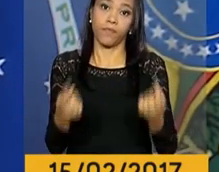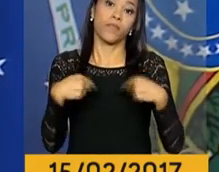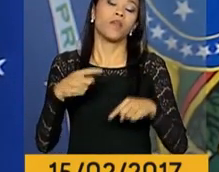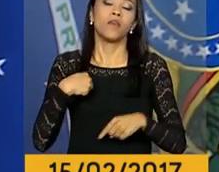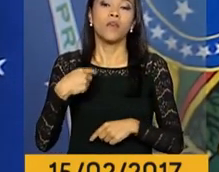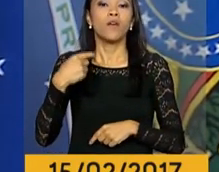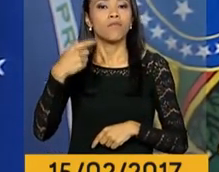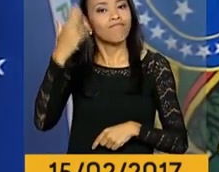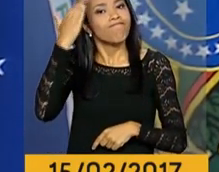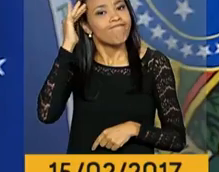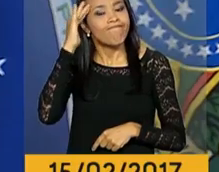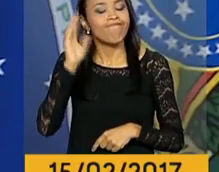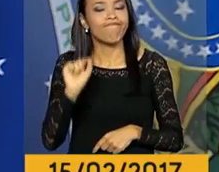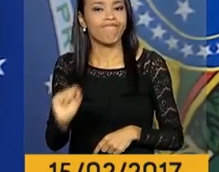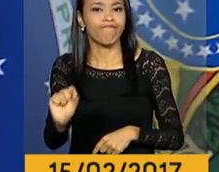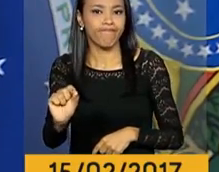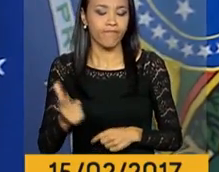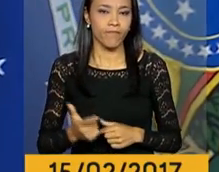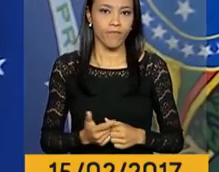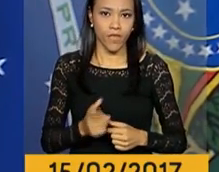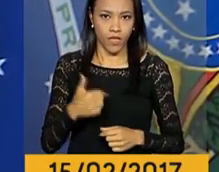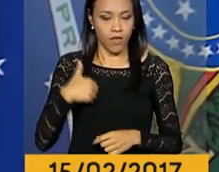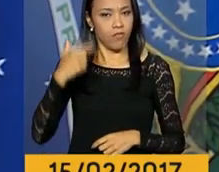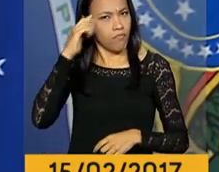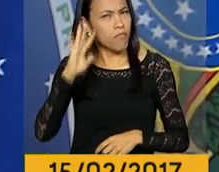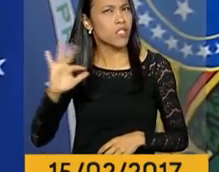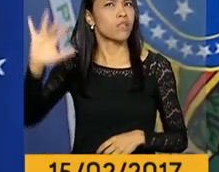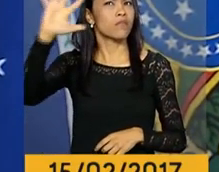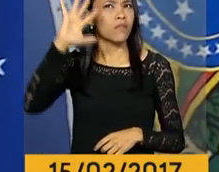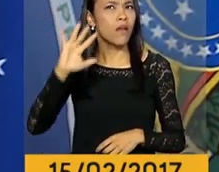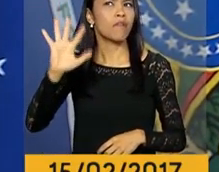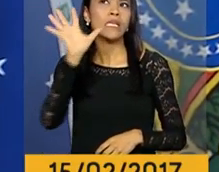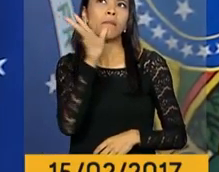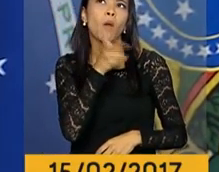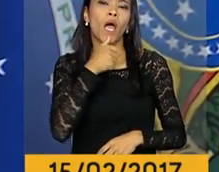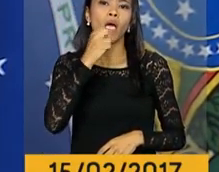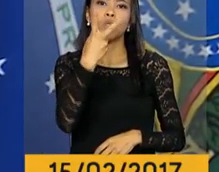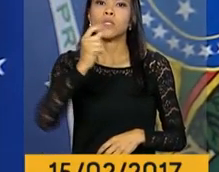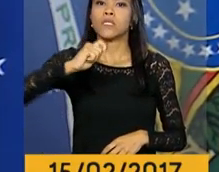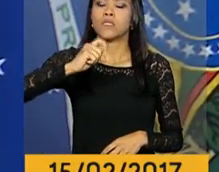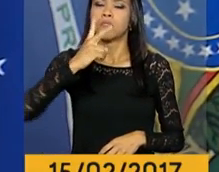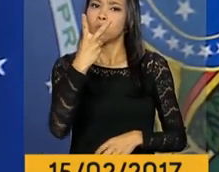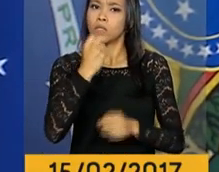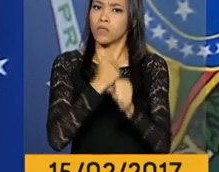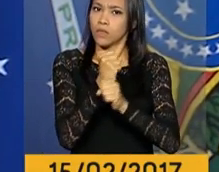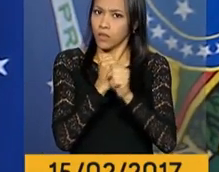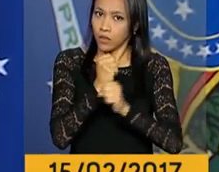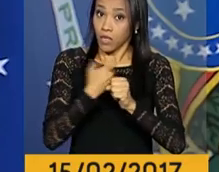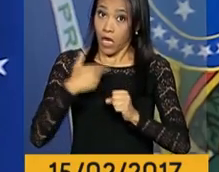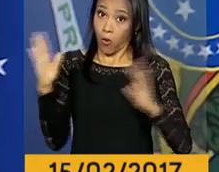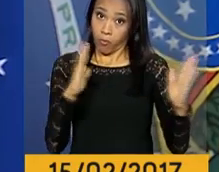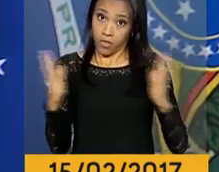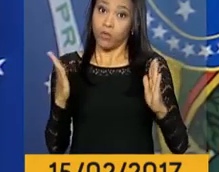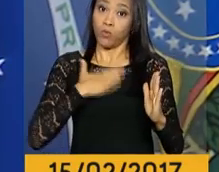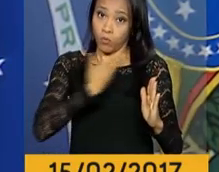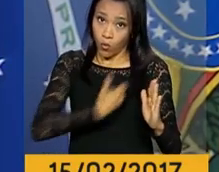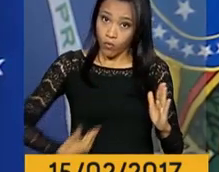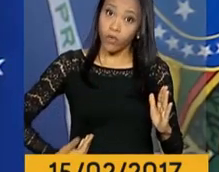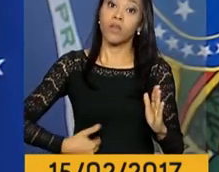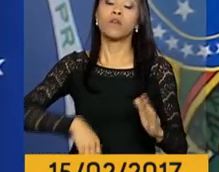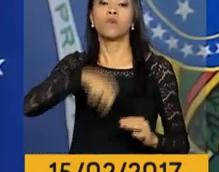aquilo que eu imaginava eh que eu imaginava que iria demorar 2 anos e pouco, que é o período do meu governo, 2 anos e 8